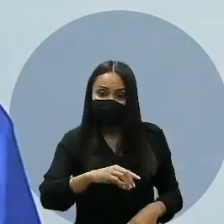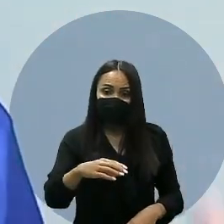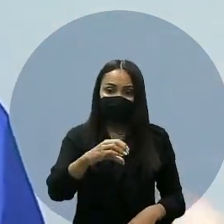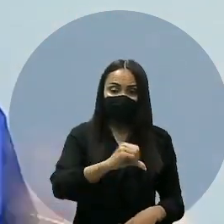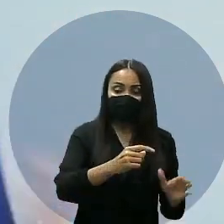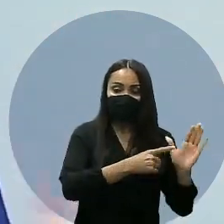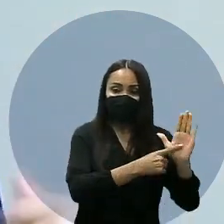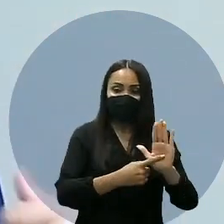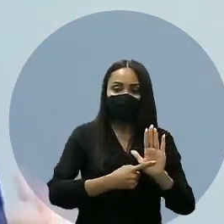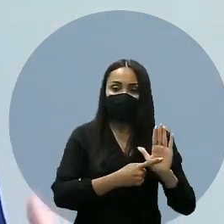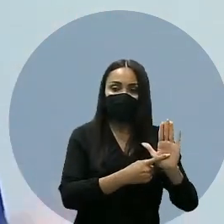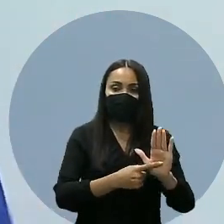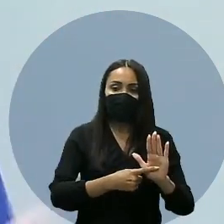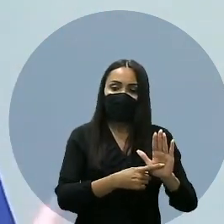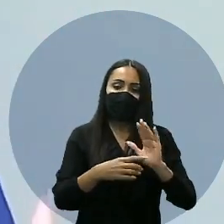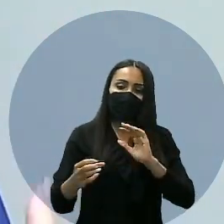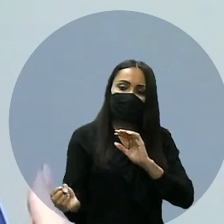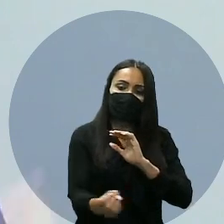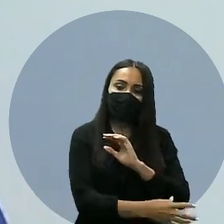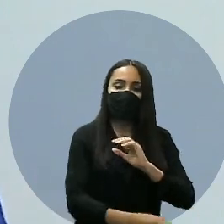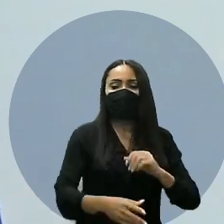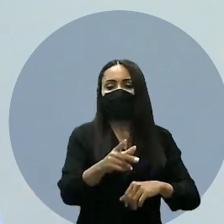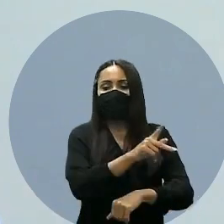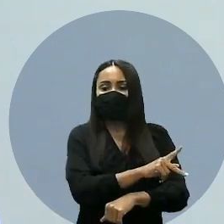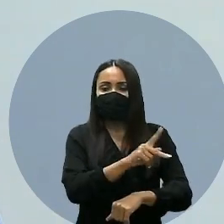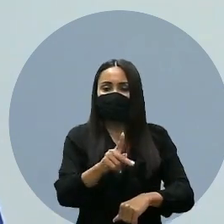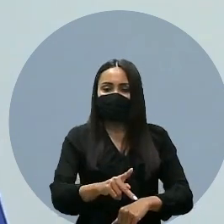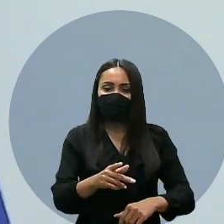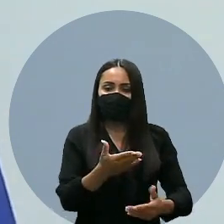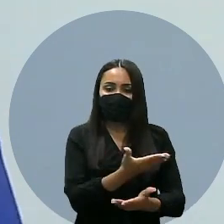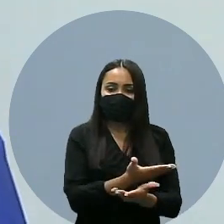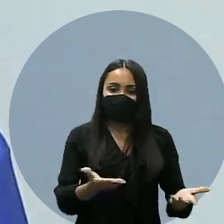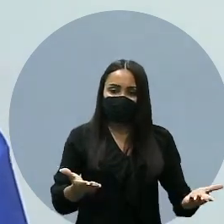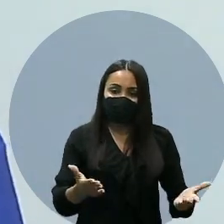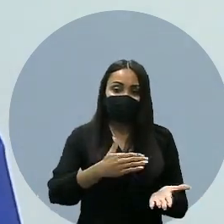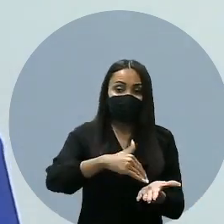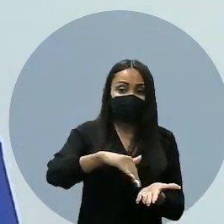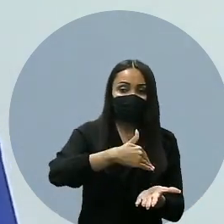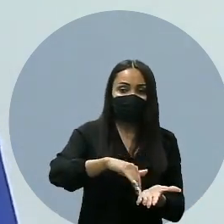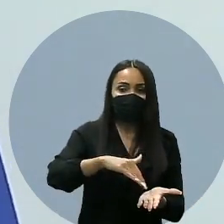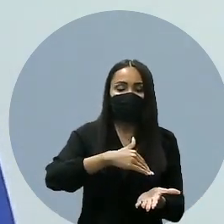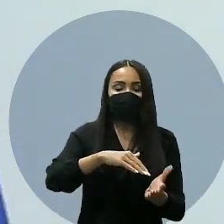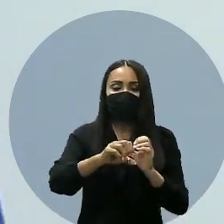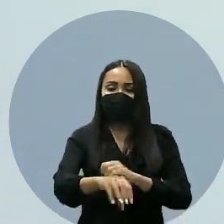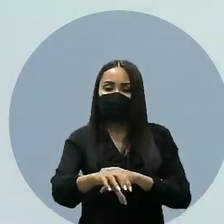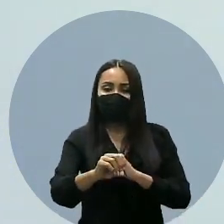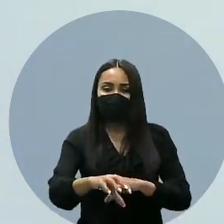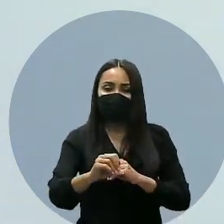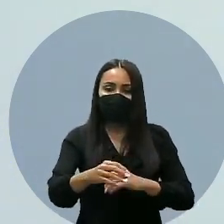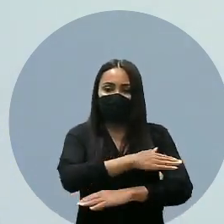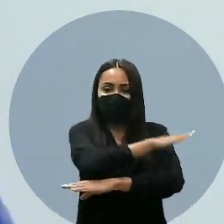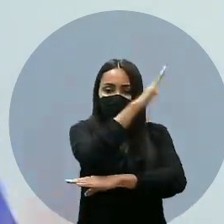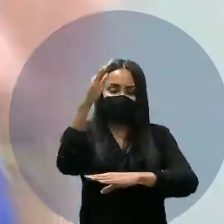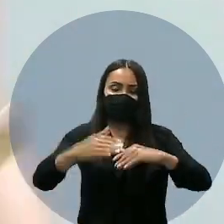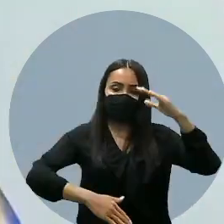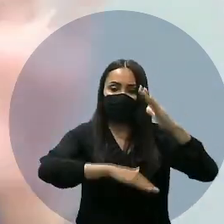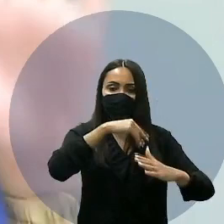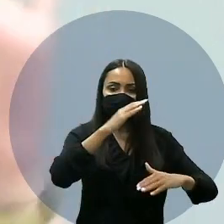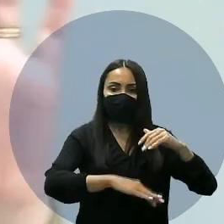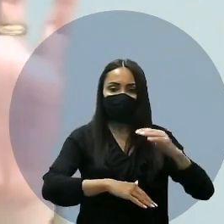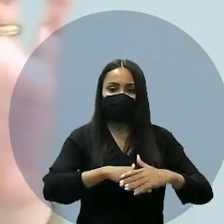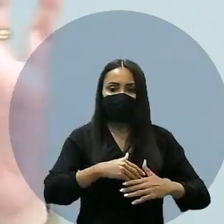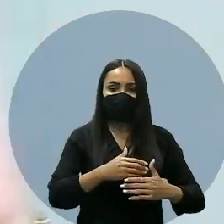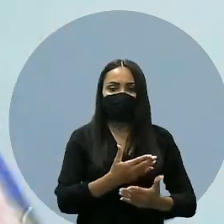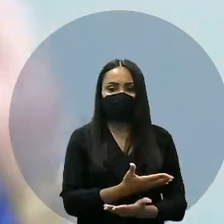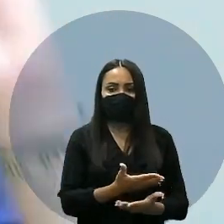Mostra de Inovações Pedagógicas da Secretaria Executiva de Educação Integral e Profissional. Curtiram